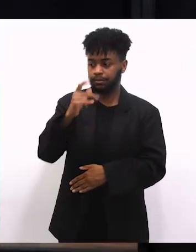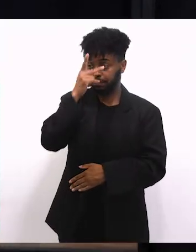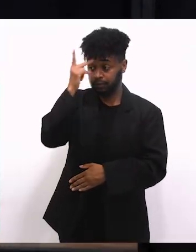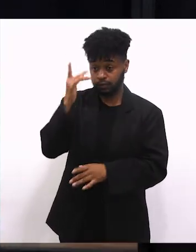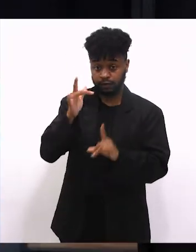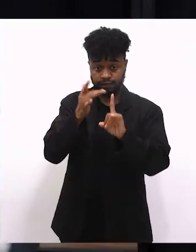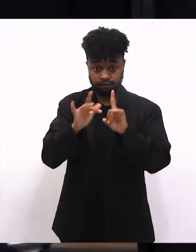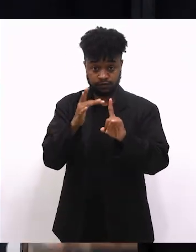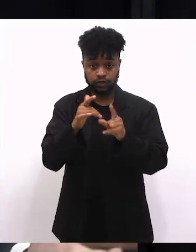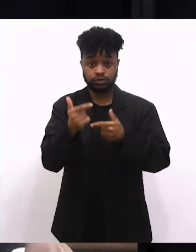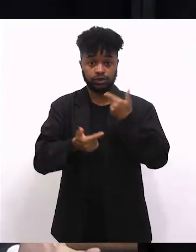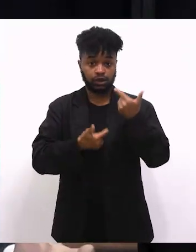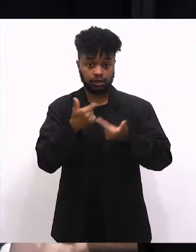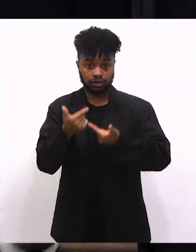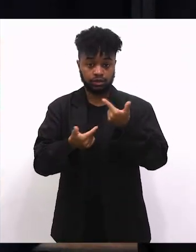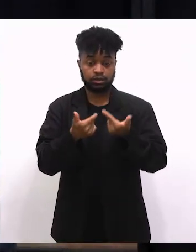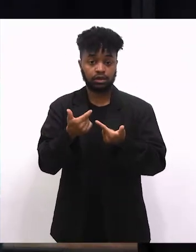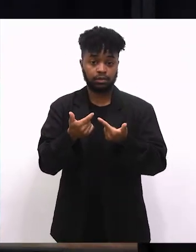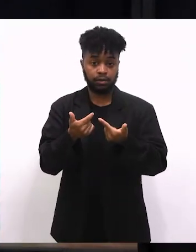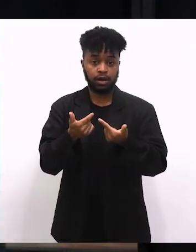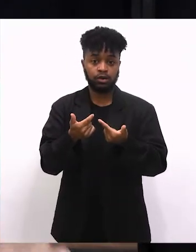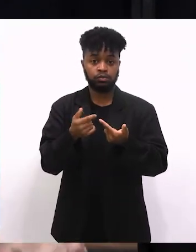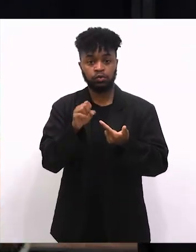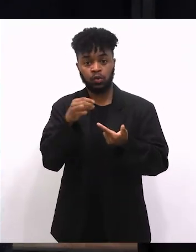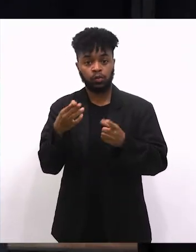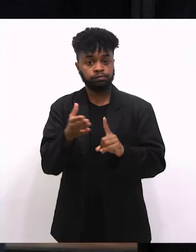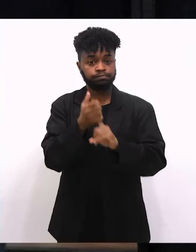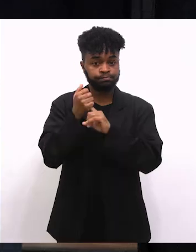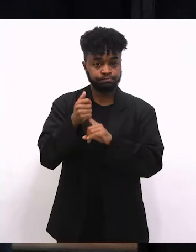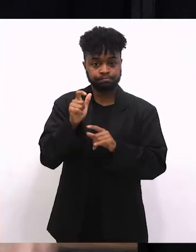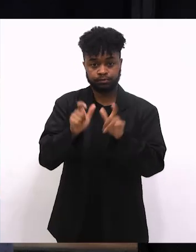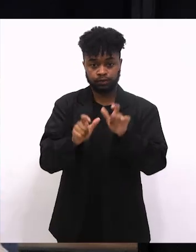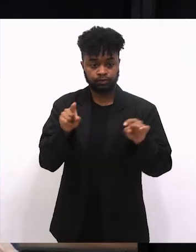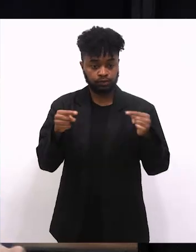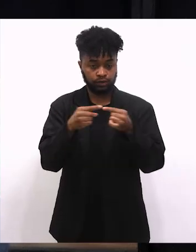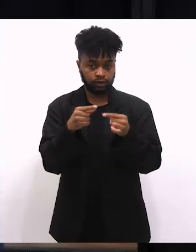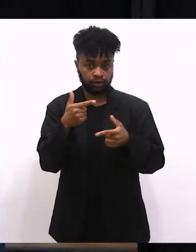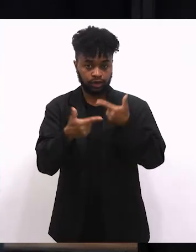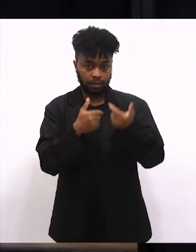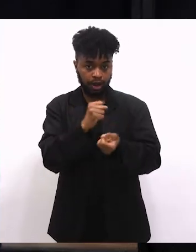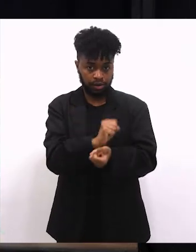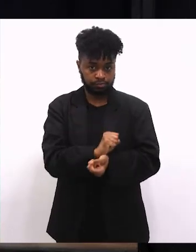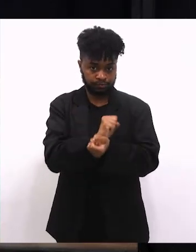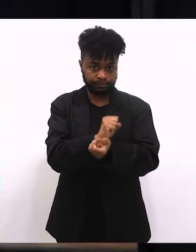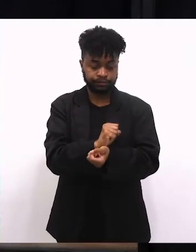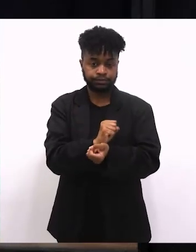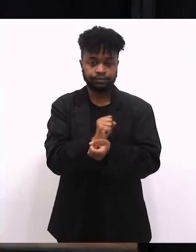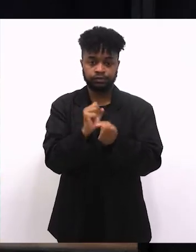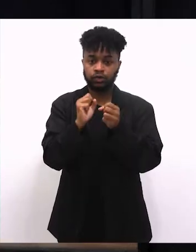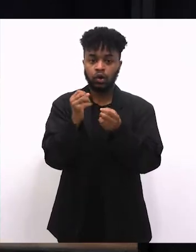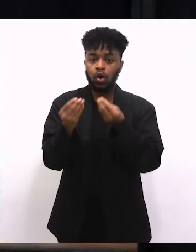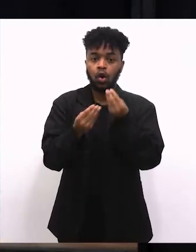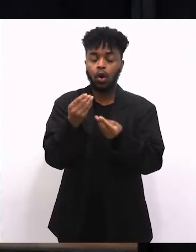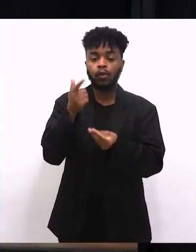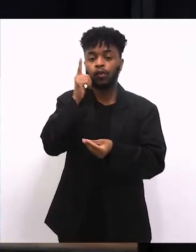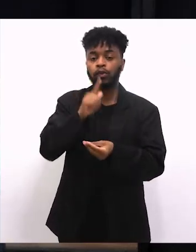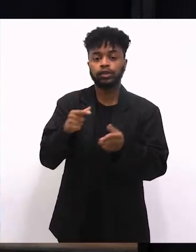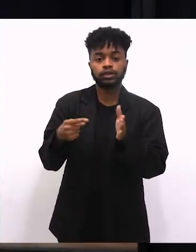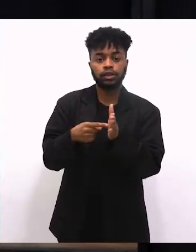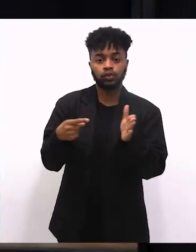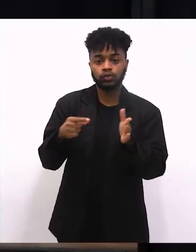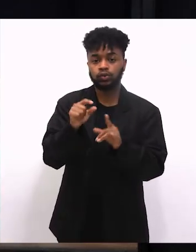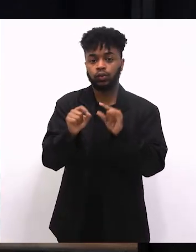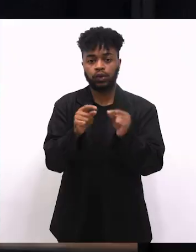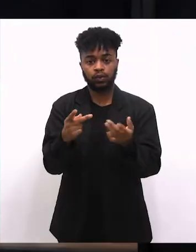uma vítima de trabalho, né, de tráfico de pessoas na modalidade de trabalho, poderia acionar